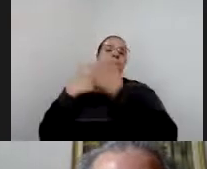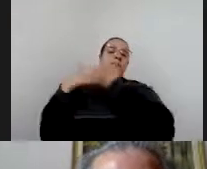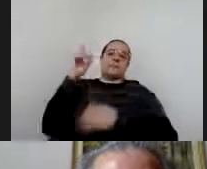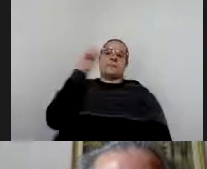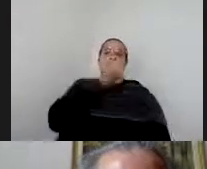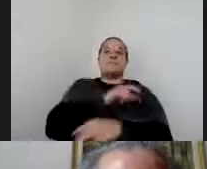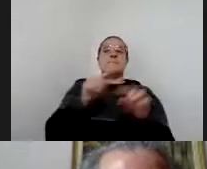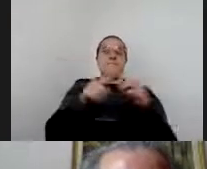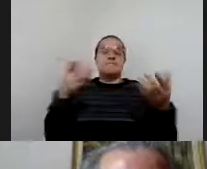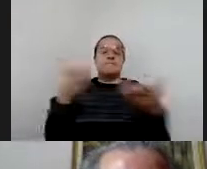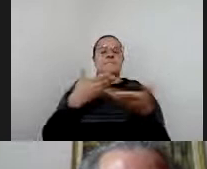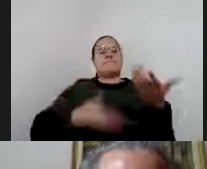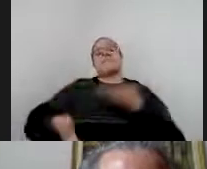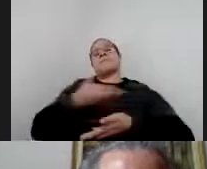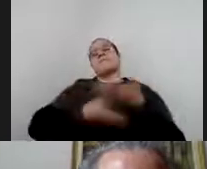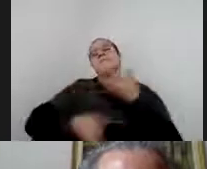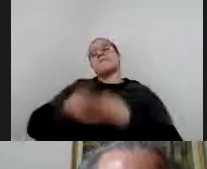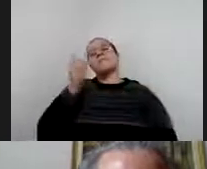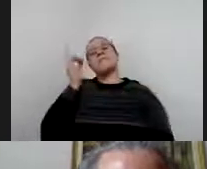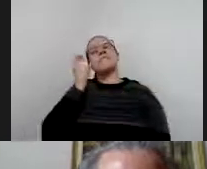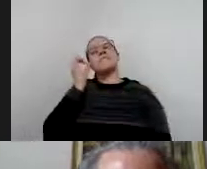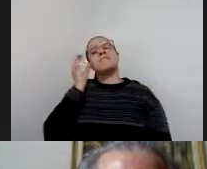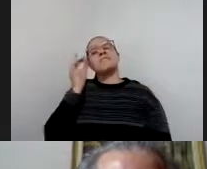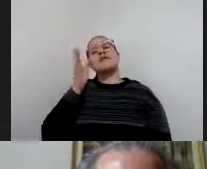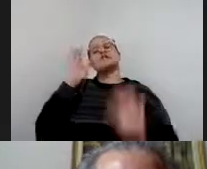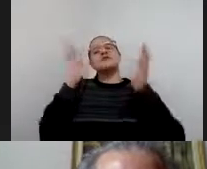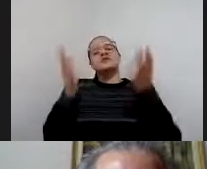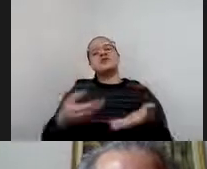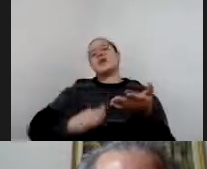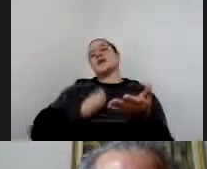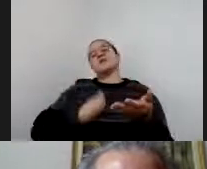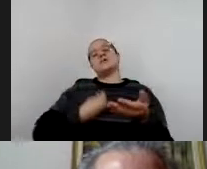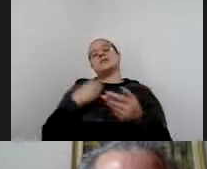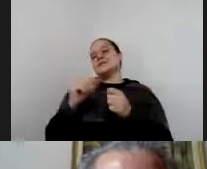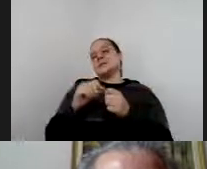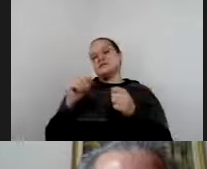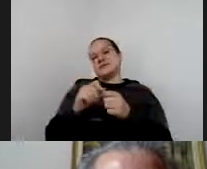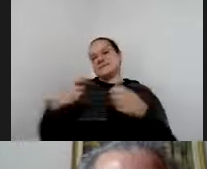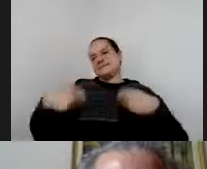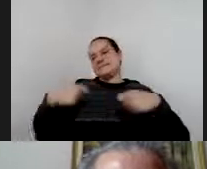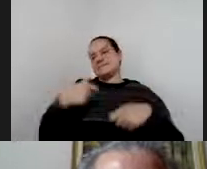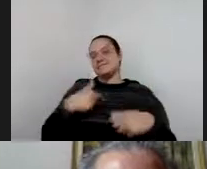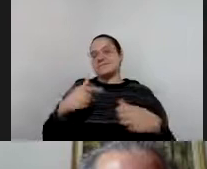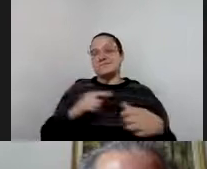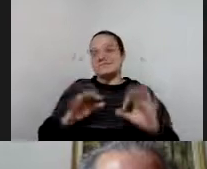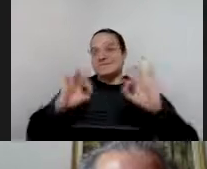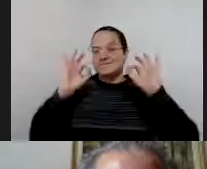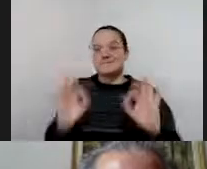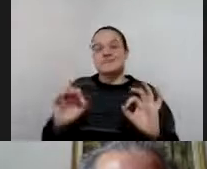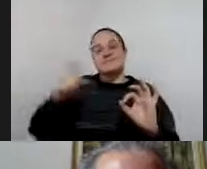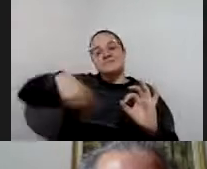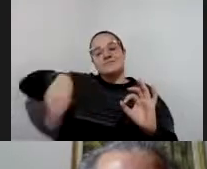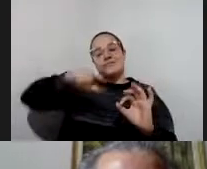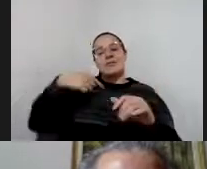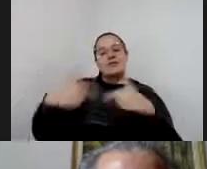mais tranquila, o pessoal está compreendendo essa necessidade, e eu tenho certeza que esse trabalho contínuo, e com a somatória